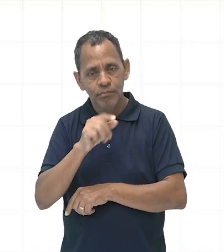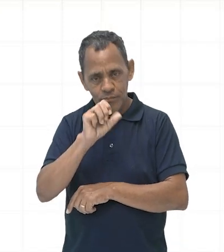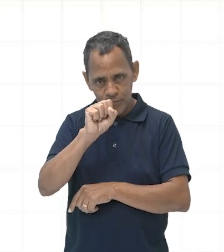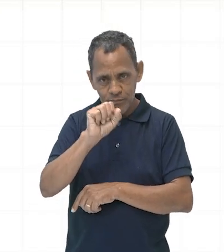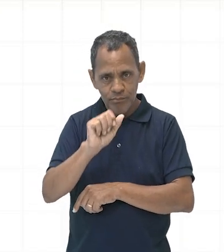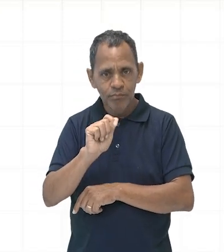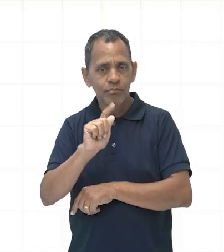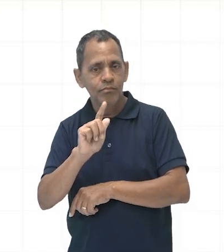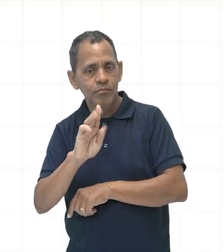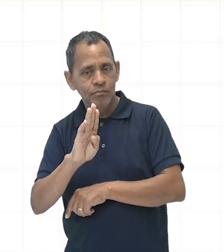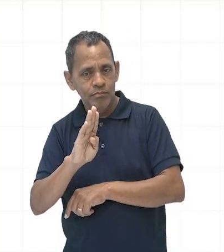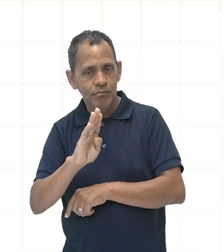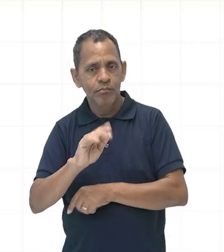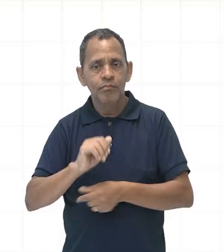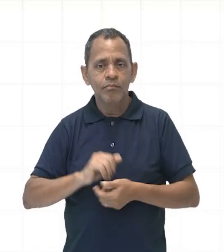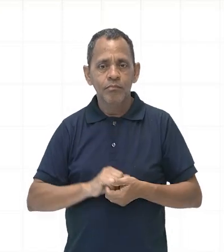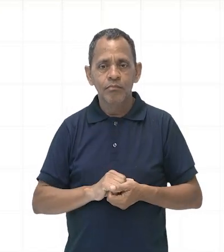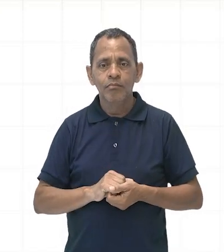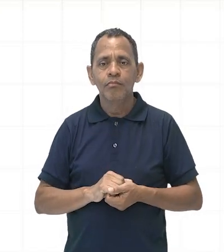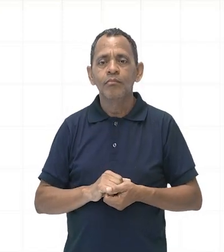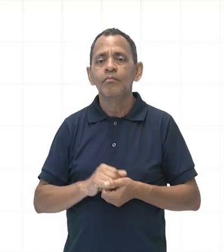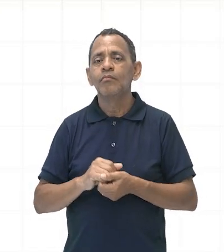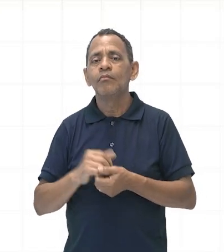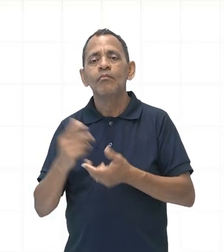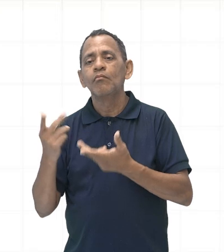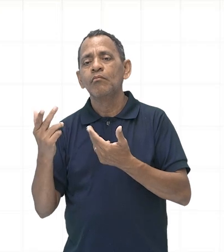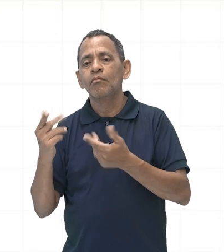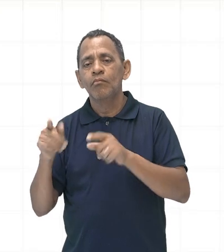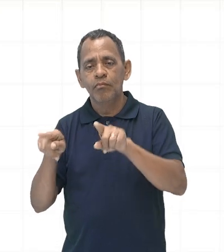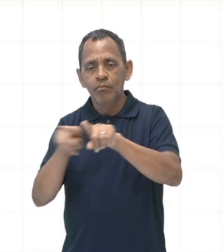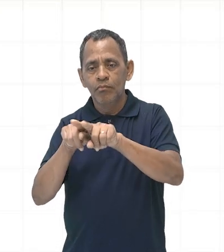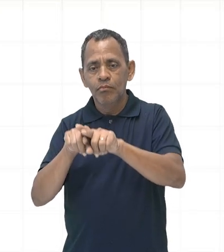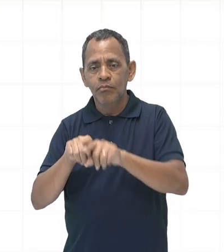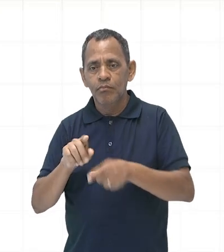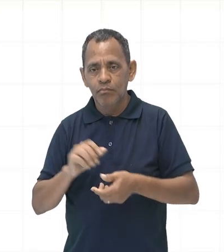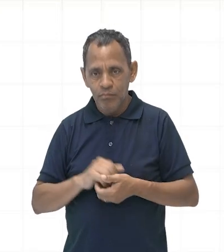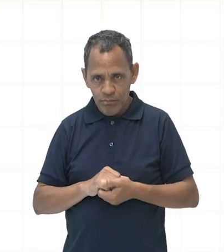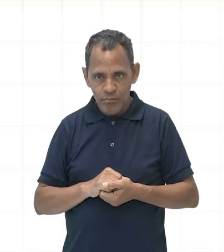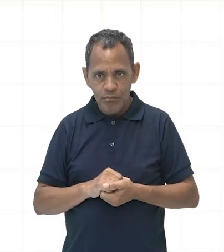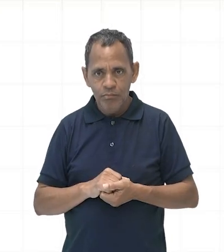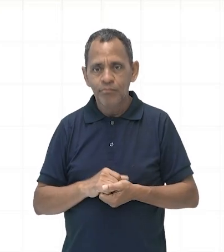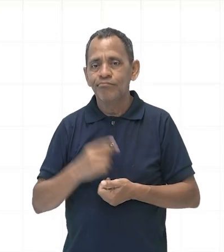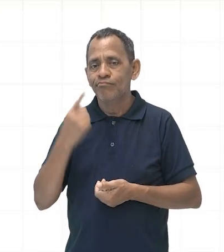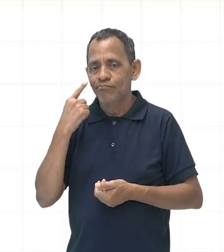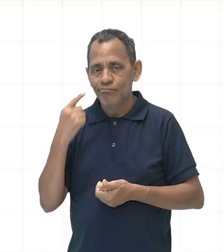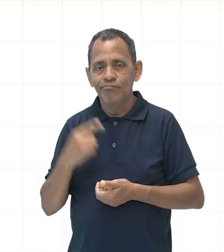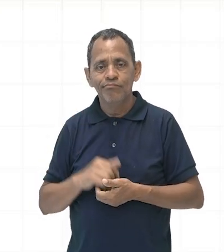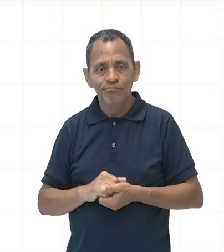Então, 3,8 gigabytes é o mesmo que este número todo aqui,